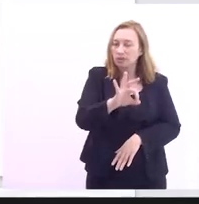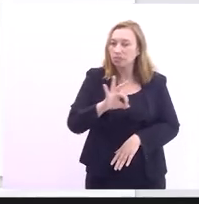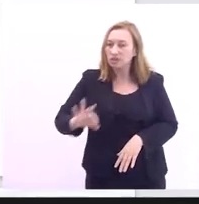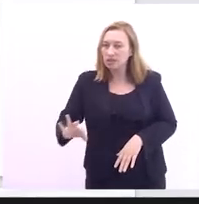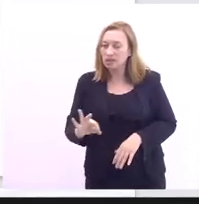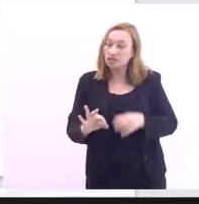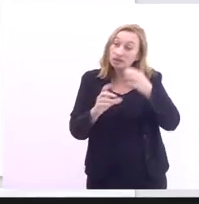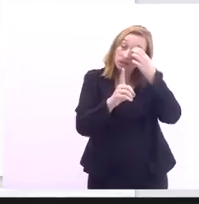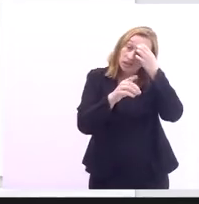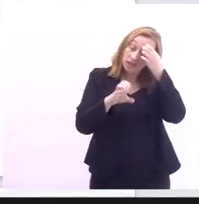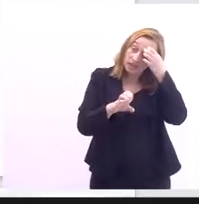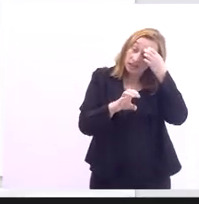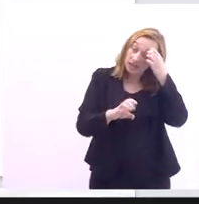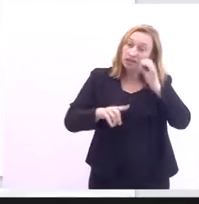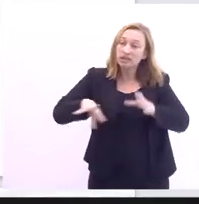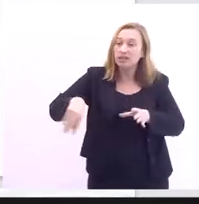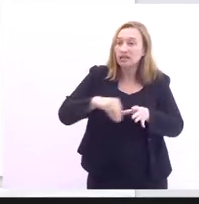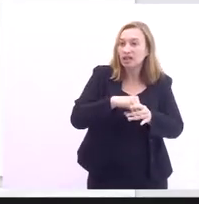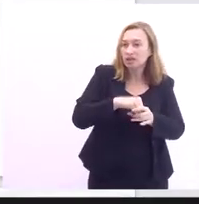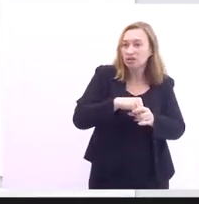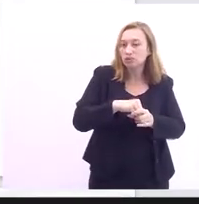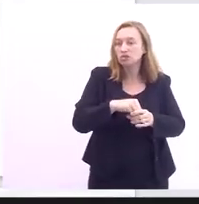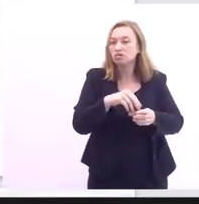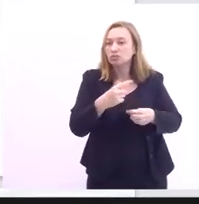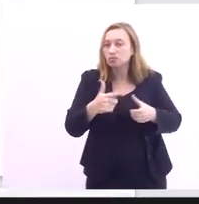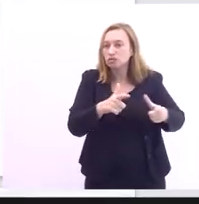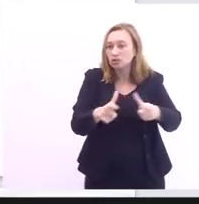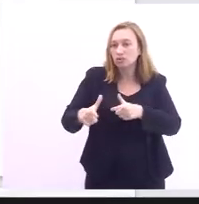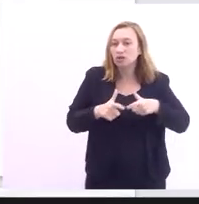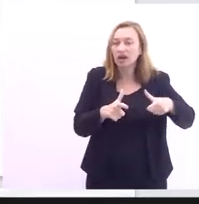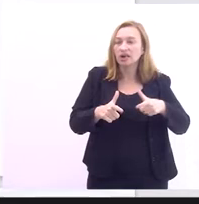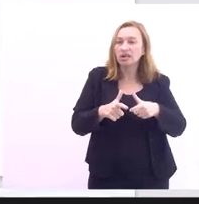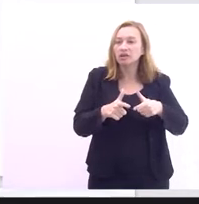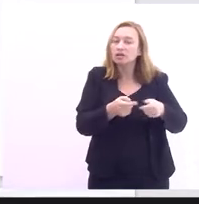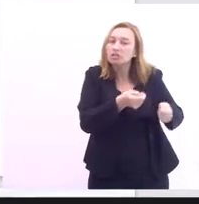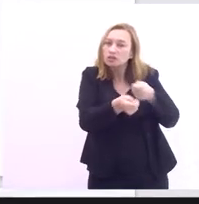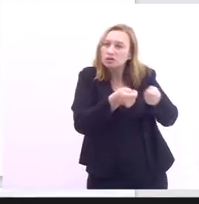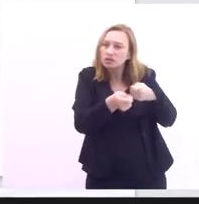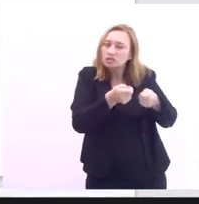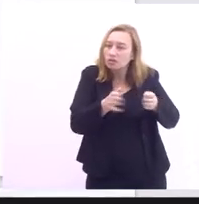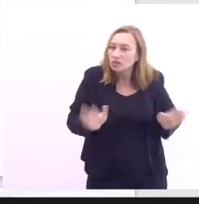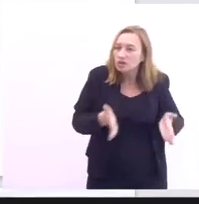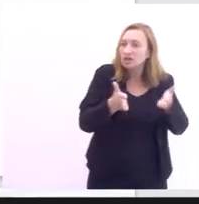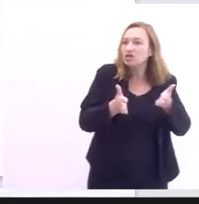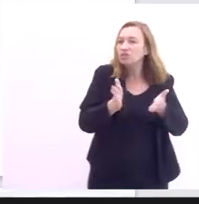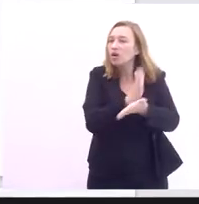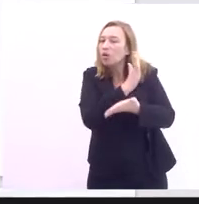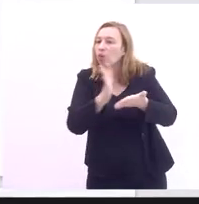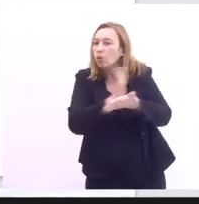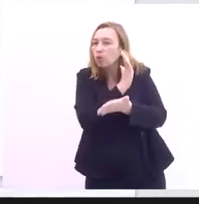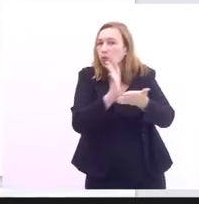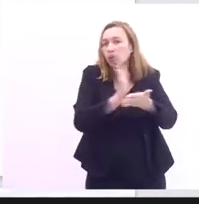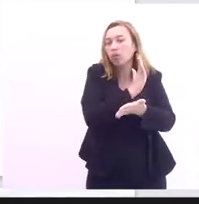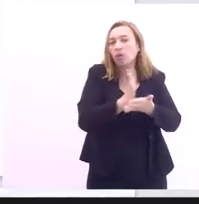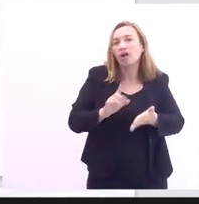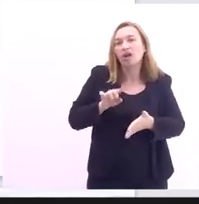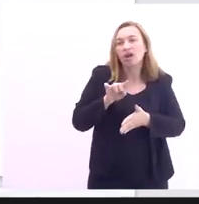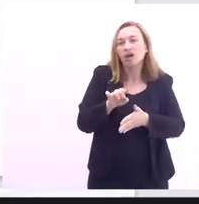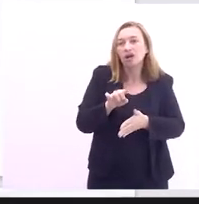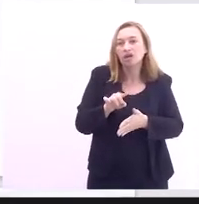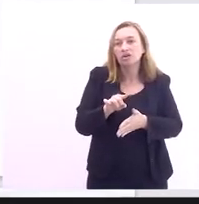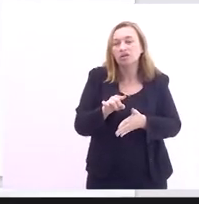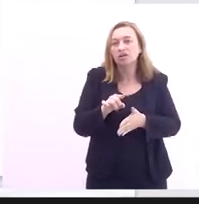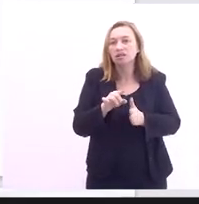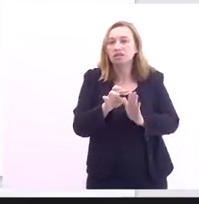DEC dentro dos limites regulatórios, aí ela passa a ter algum incentivo lá na sua